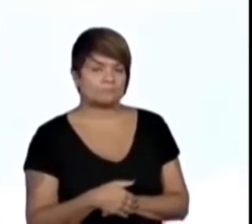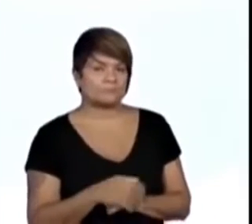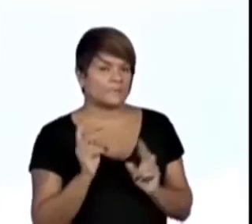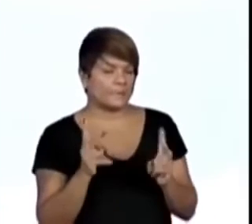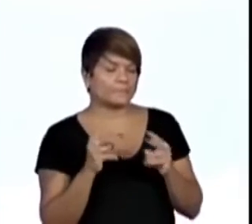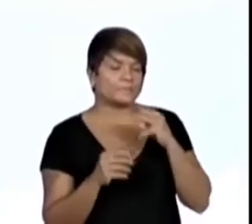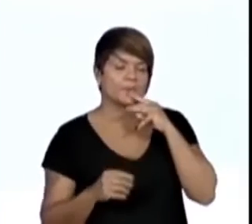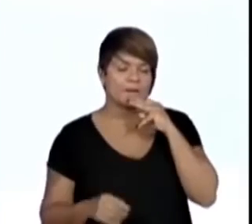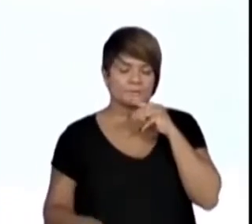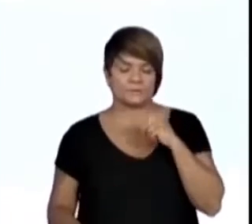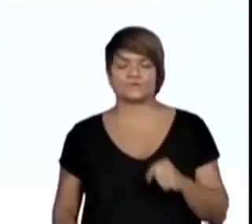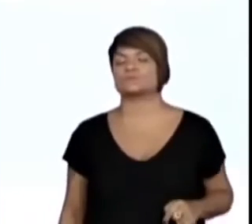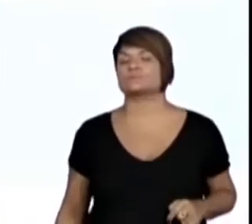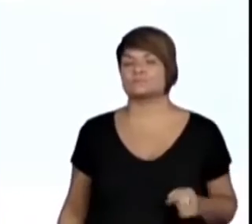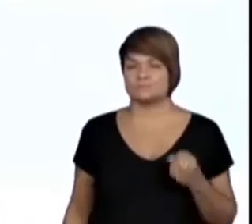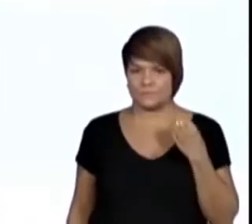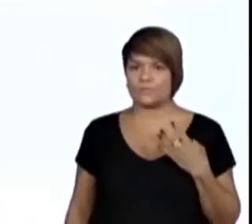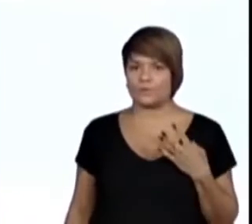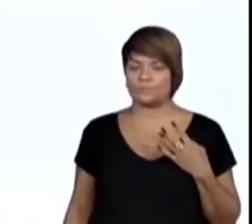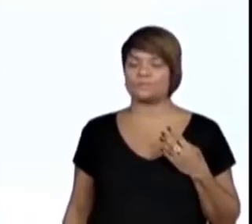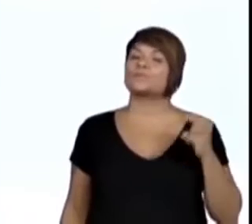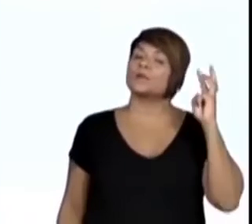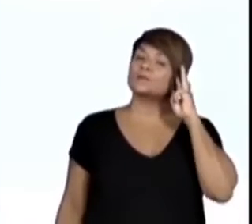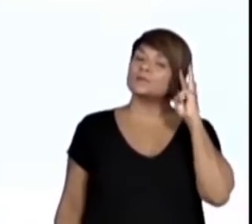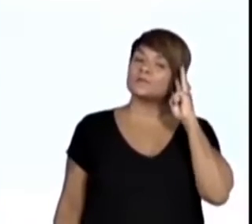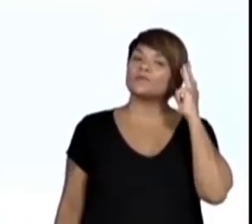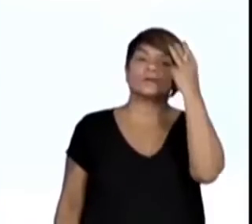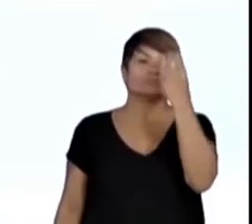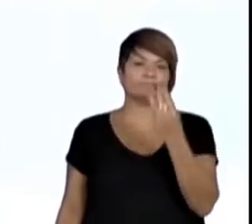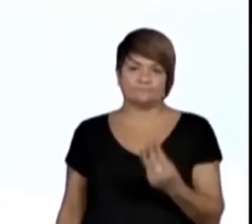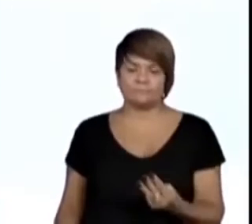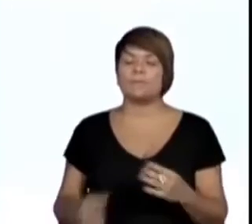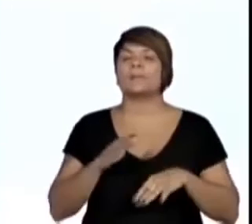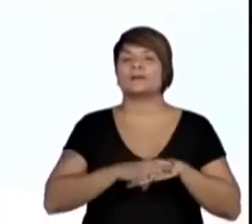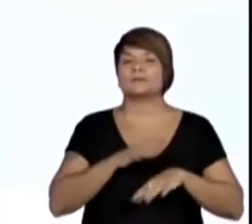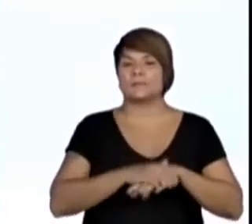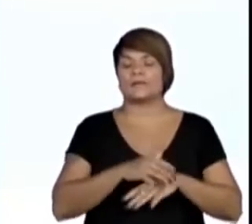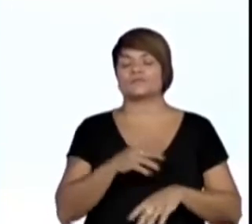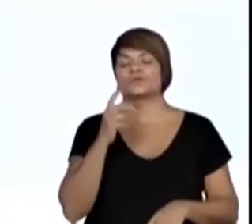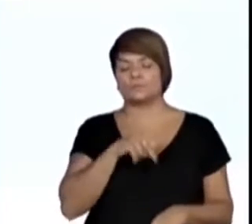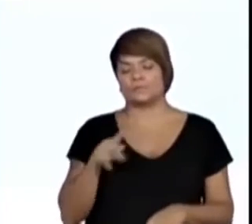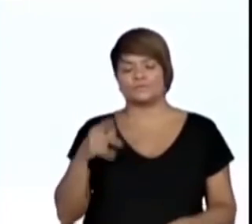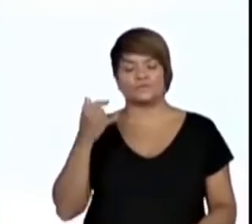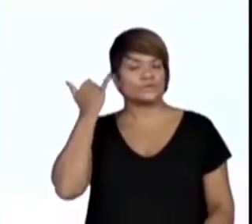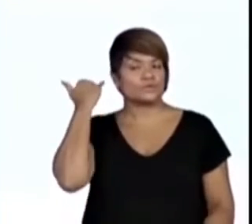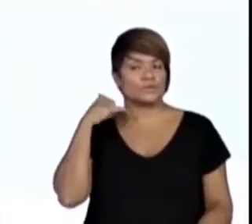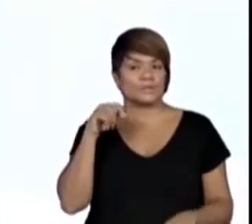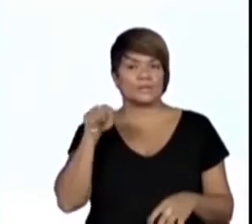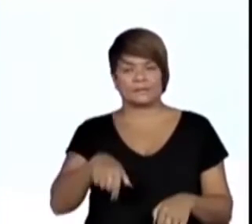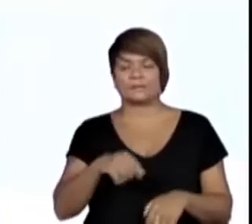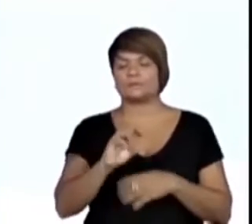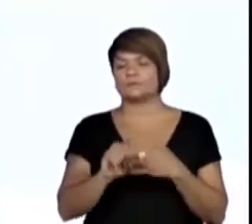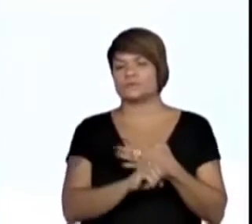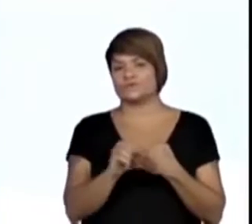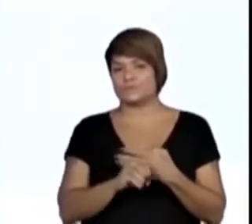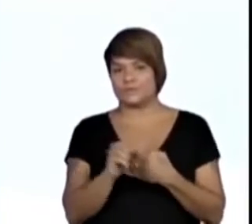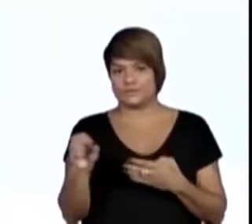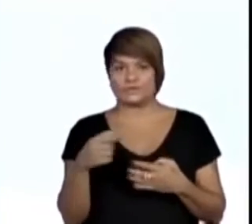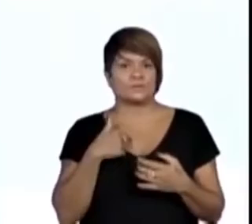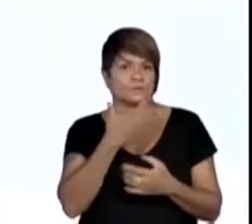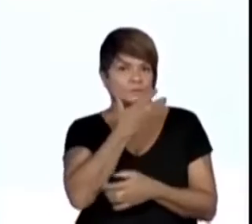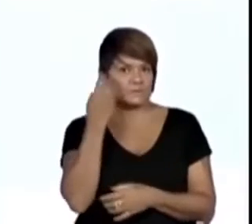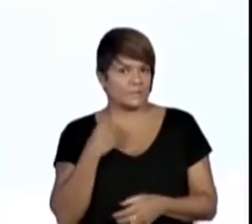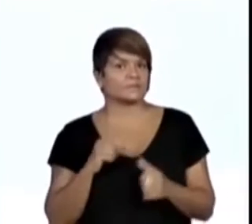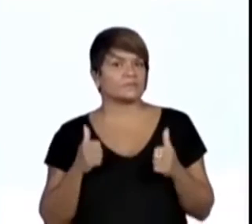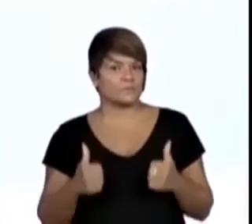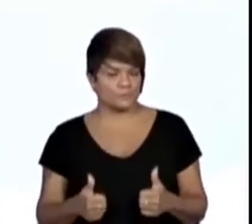as terças-feiras, tem aula de matemática com a Pro Juliana no Centro de Mídias. Então, não vai dar para esquecer,